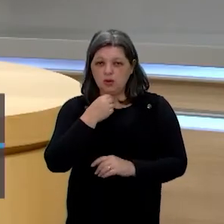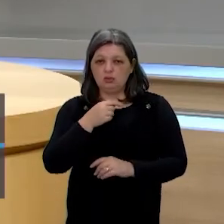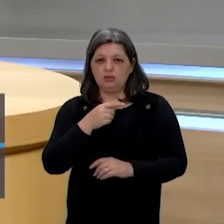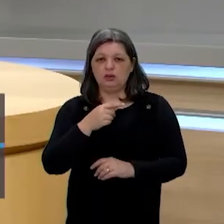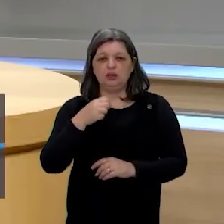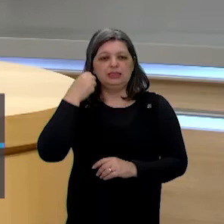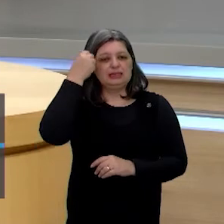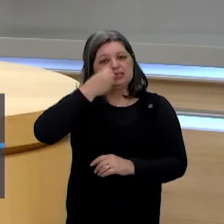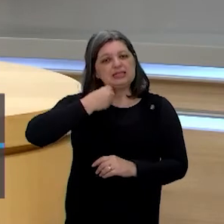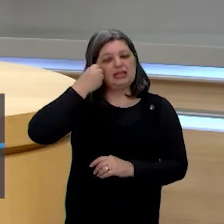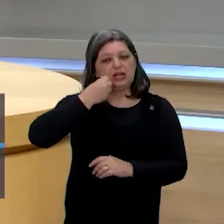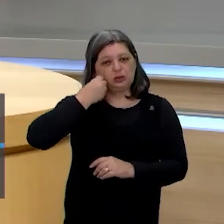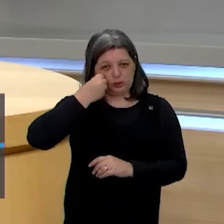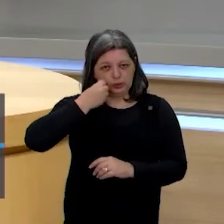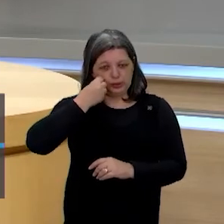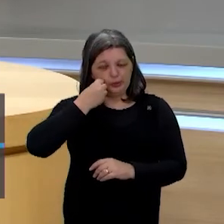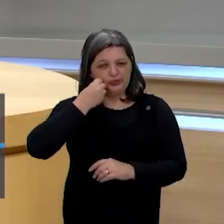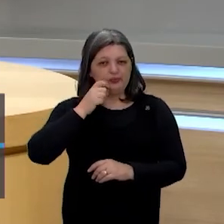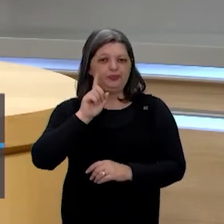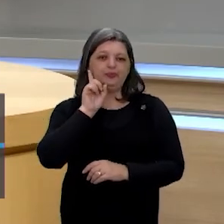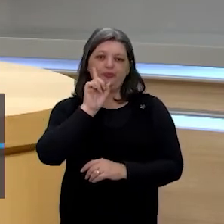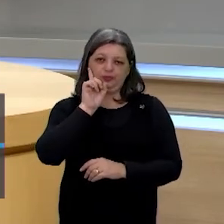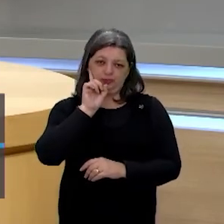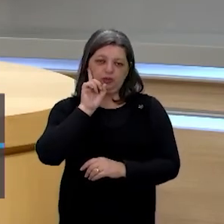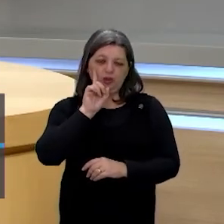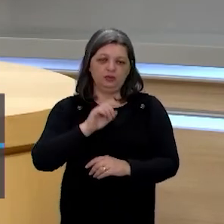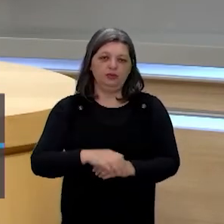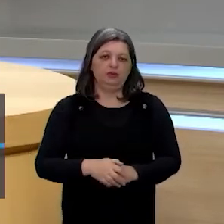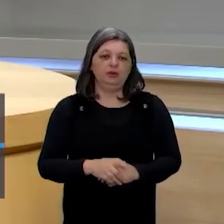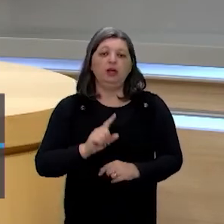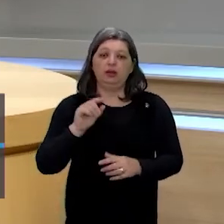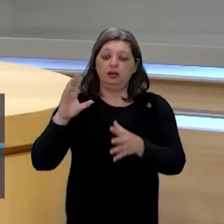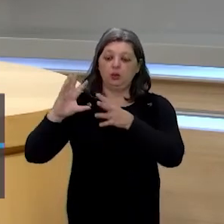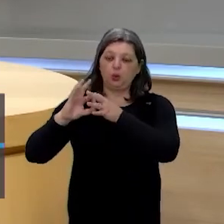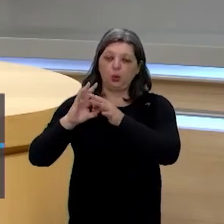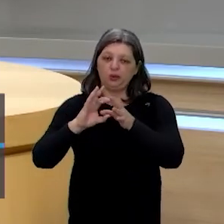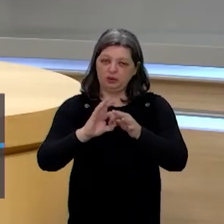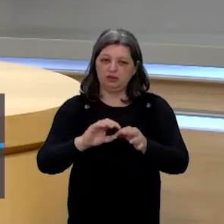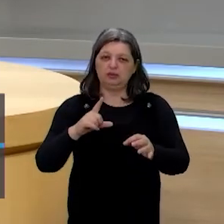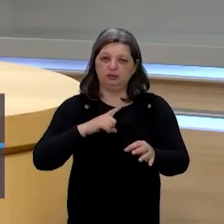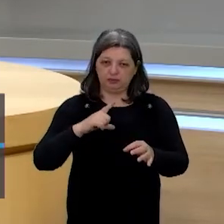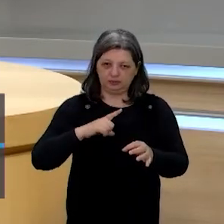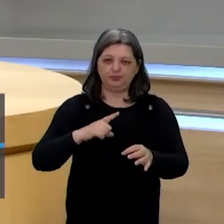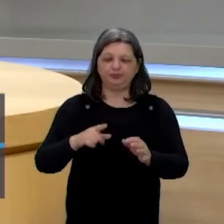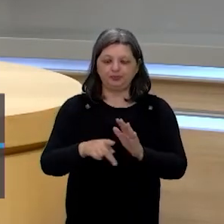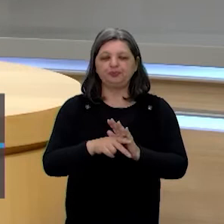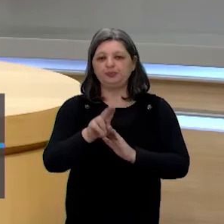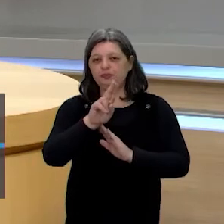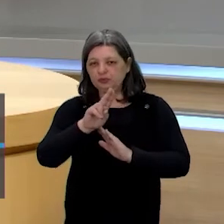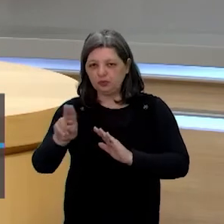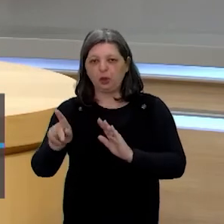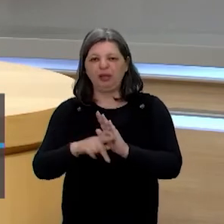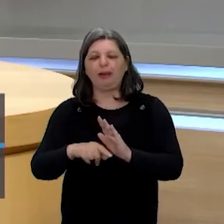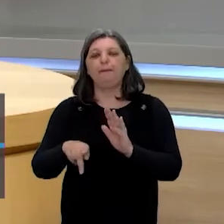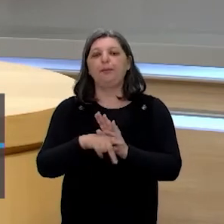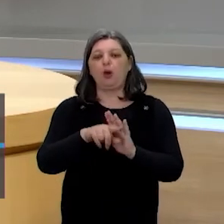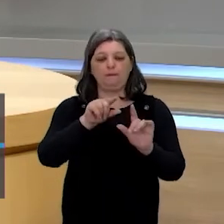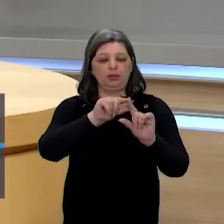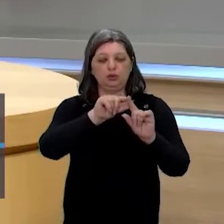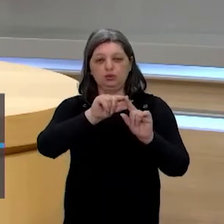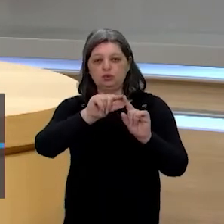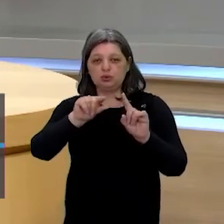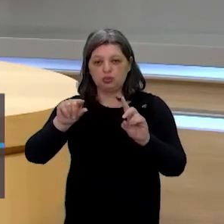senador norte-americano. É por isso que esse contexto recebe esse nome de macartismo, né, que é essa perseguição